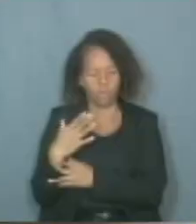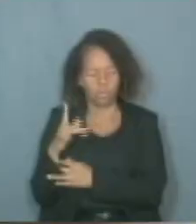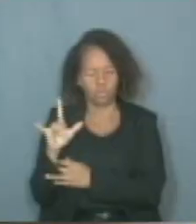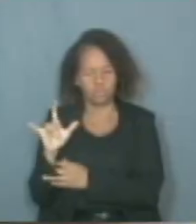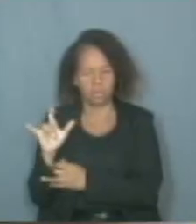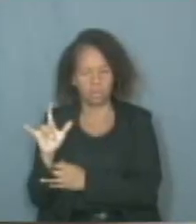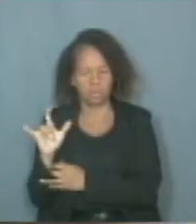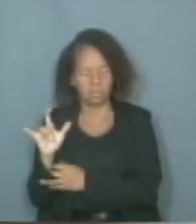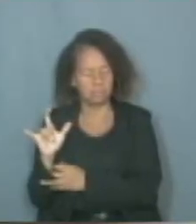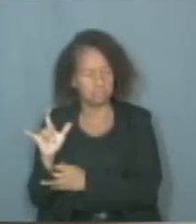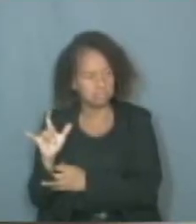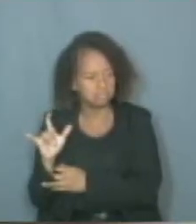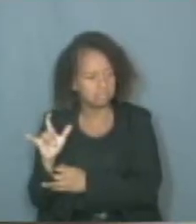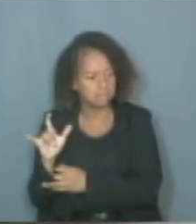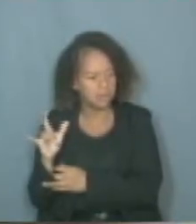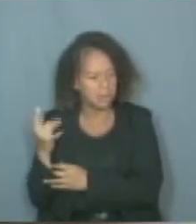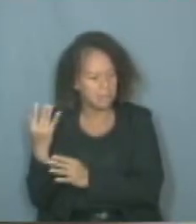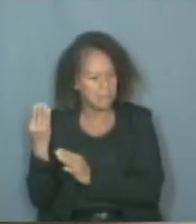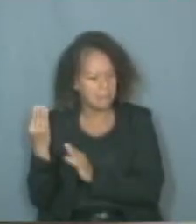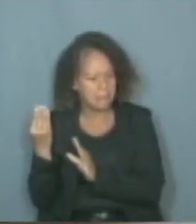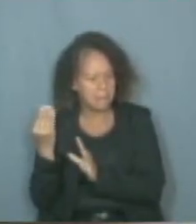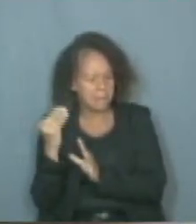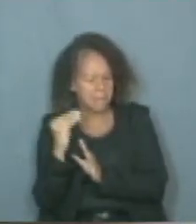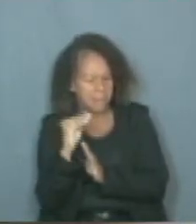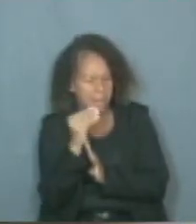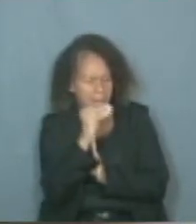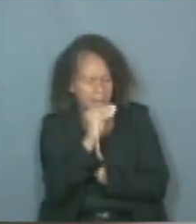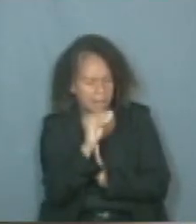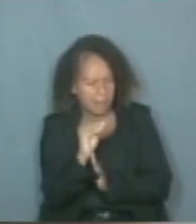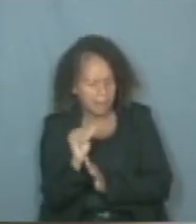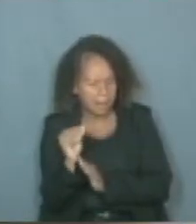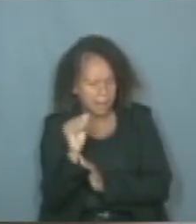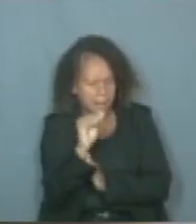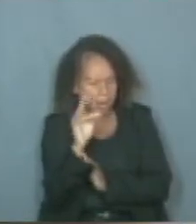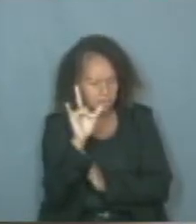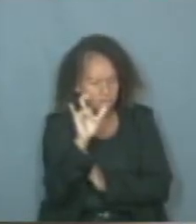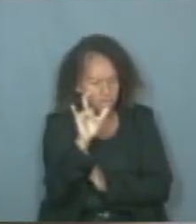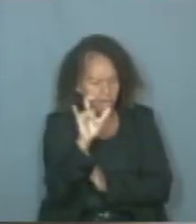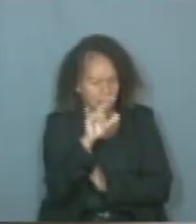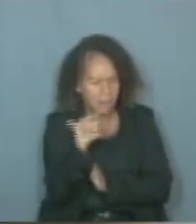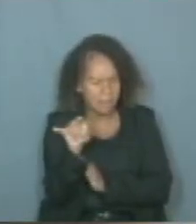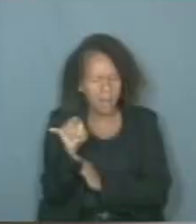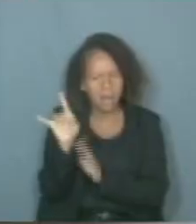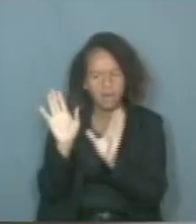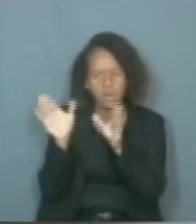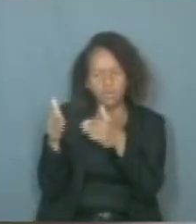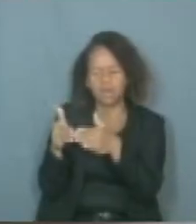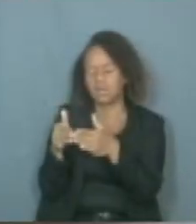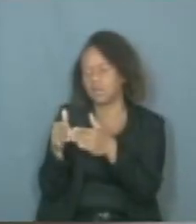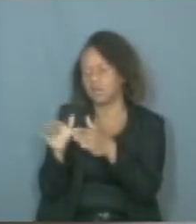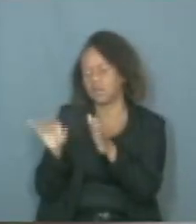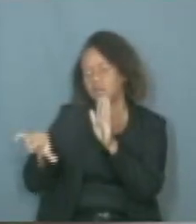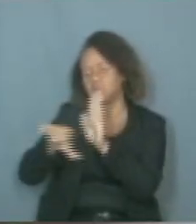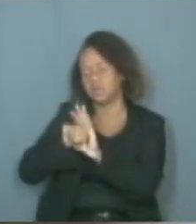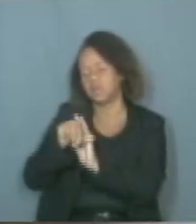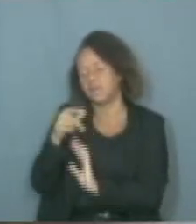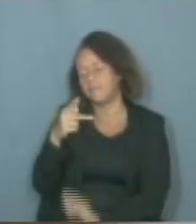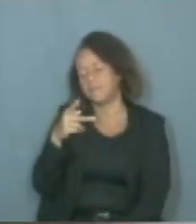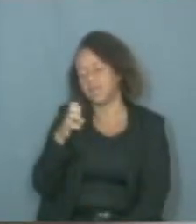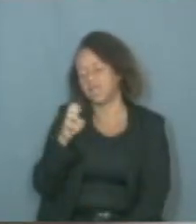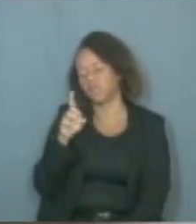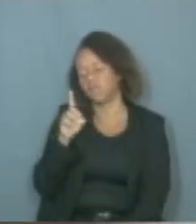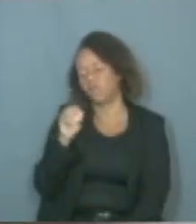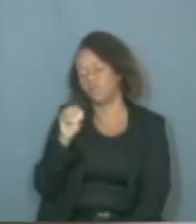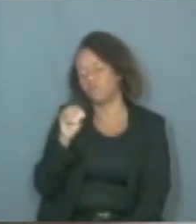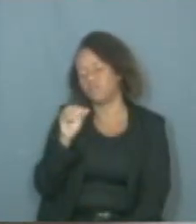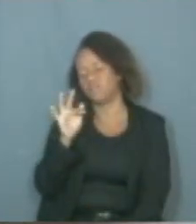Instagram, condicionou essa conta nova no Instagram para pedofilia, e em 5 minutos ele